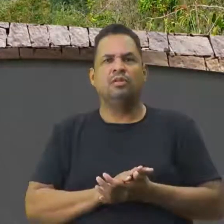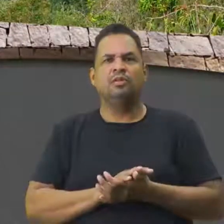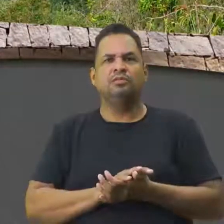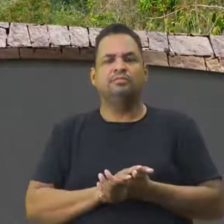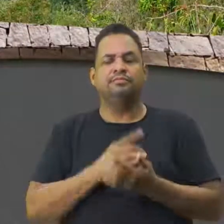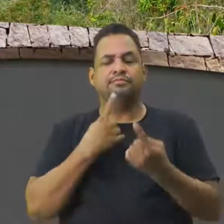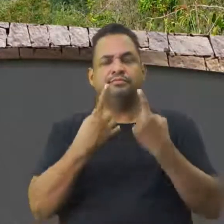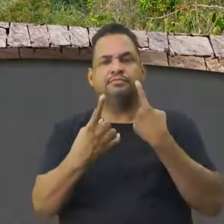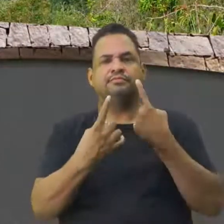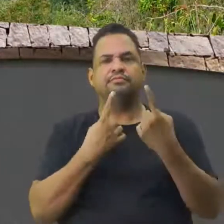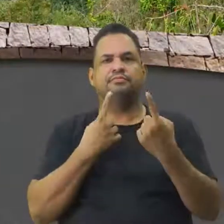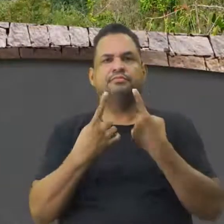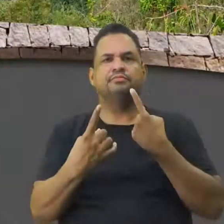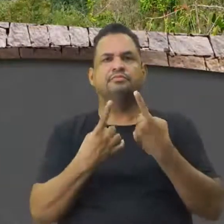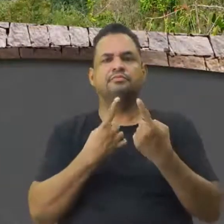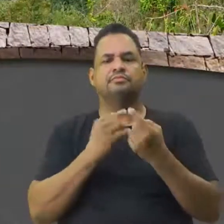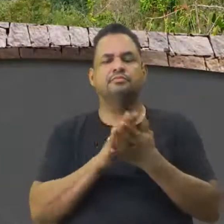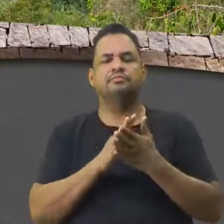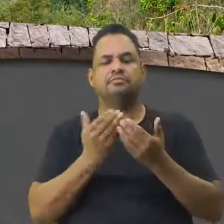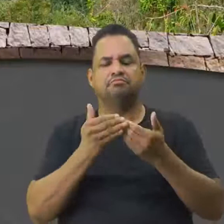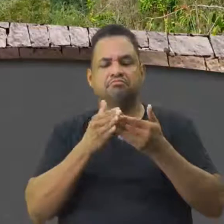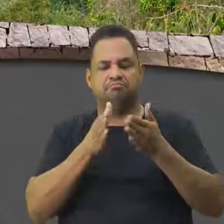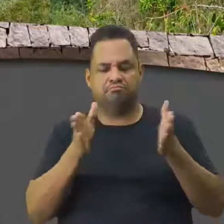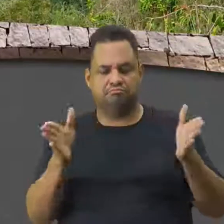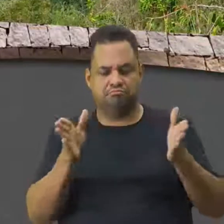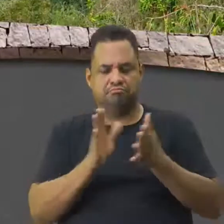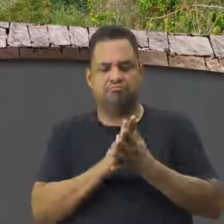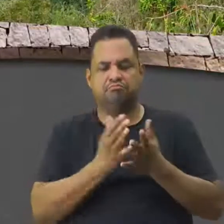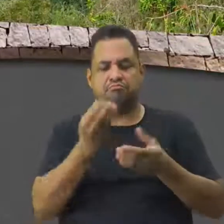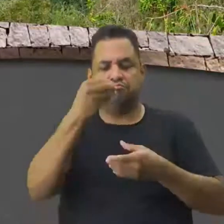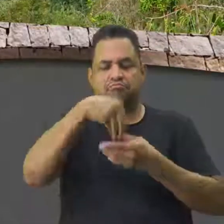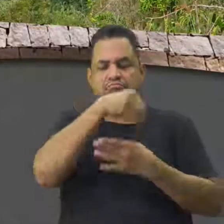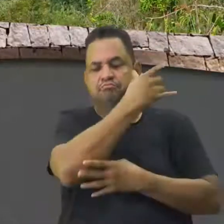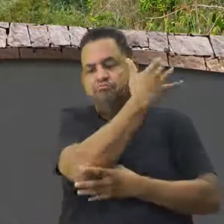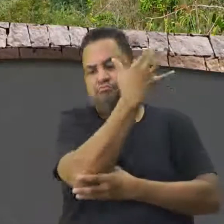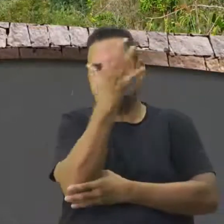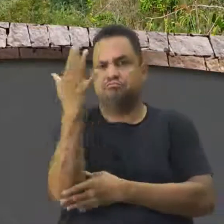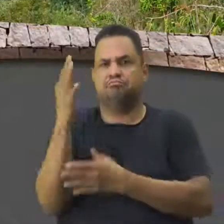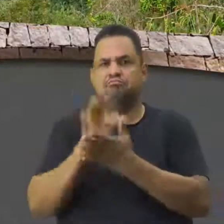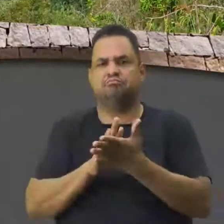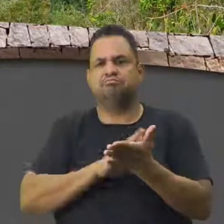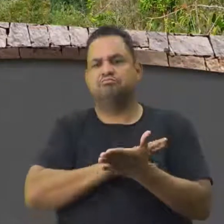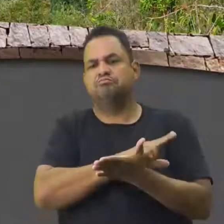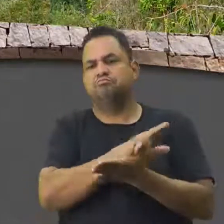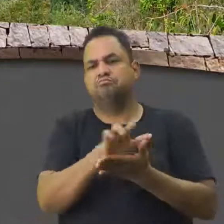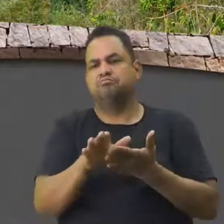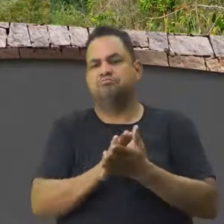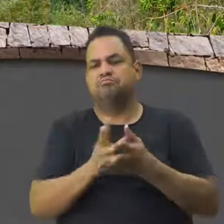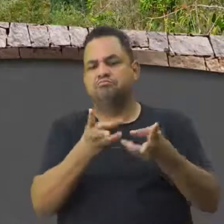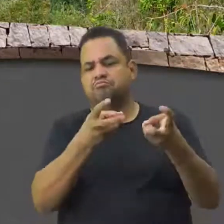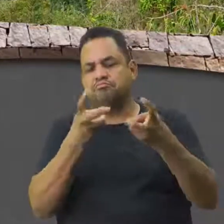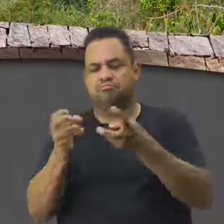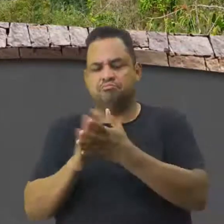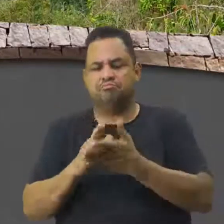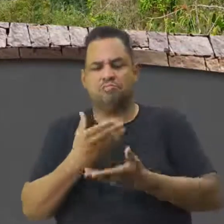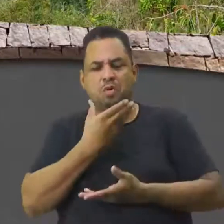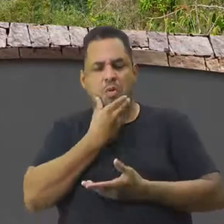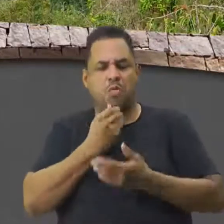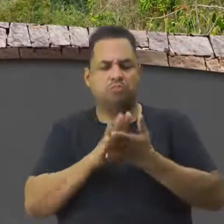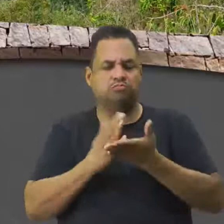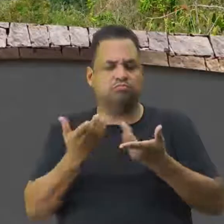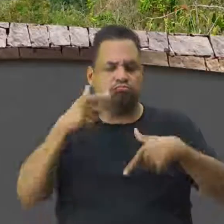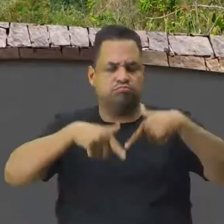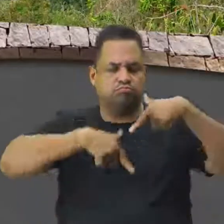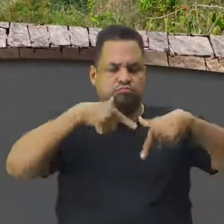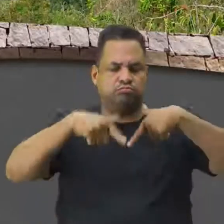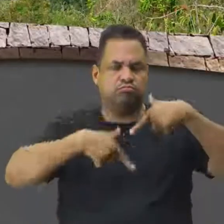rodovia, que era só uma abertura dentro da floresta, milhares de garimpeiros chegaram para trabalhar no garimpo. No início dos anos